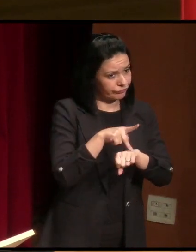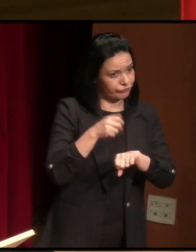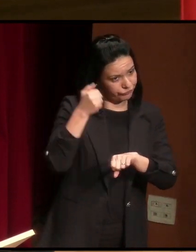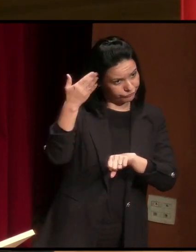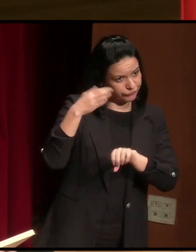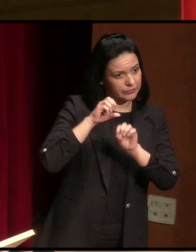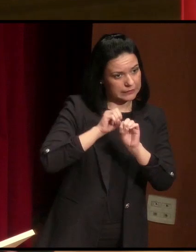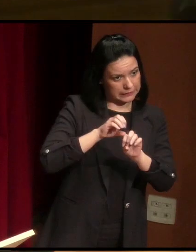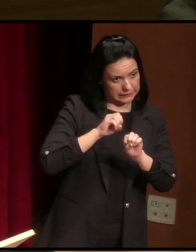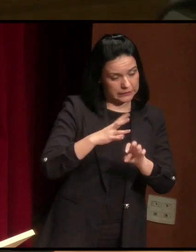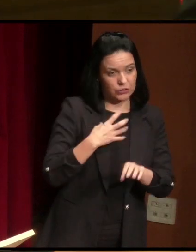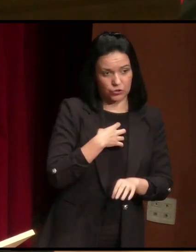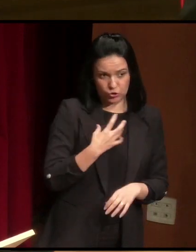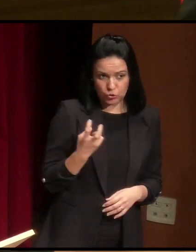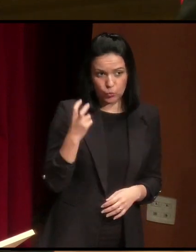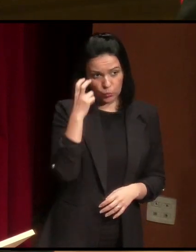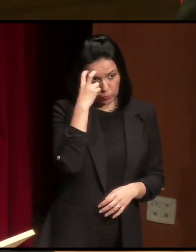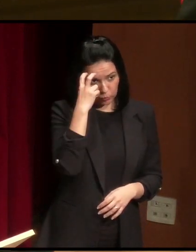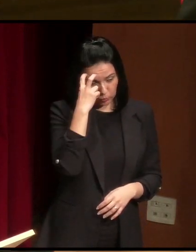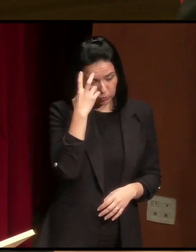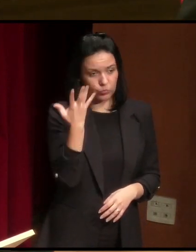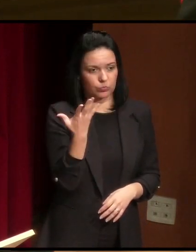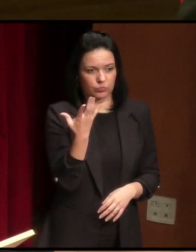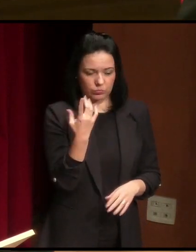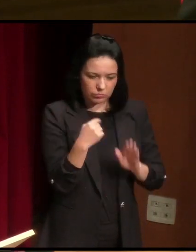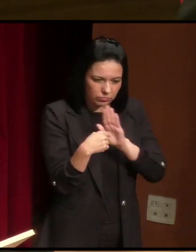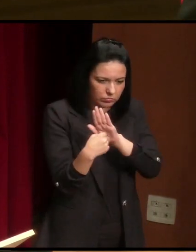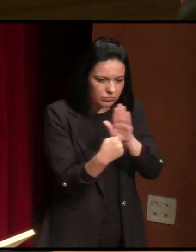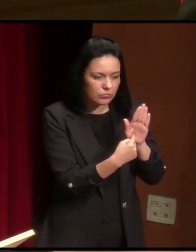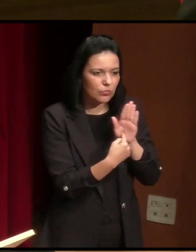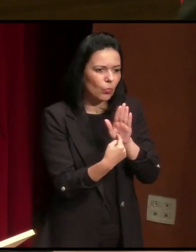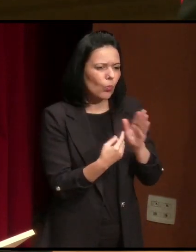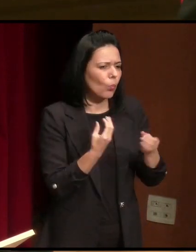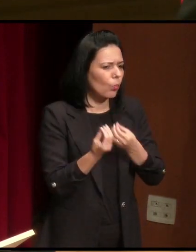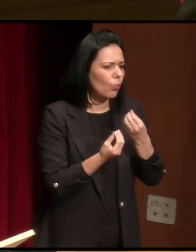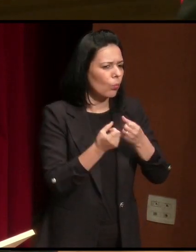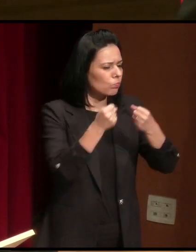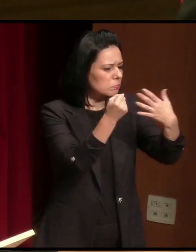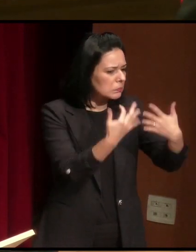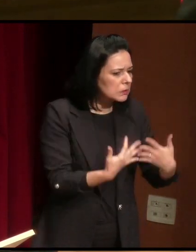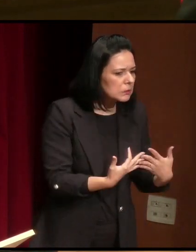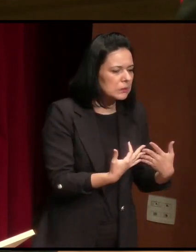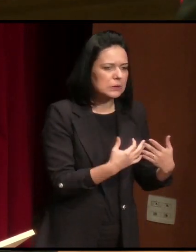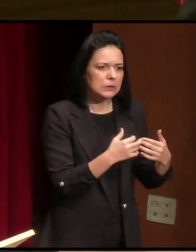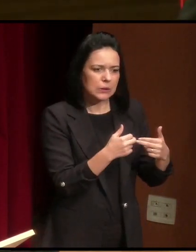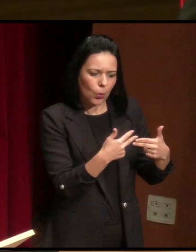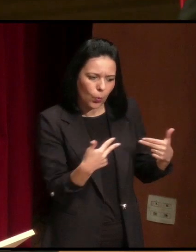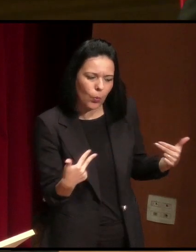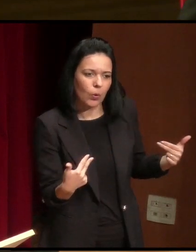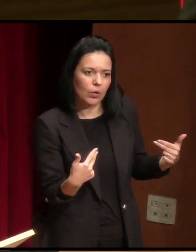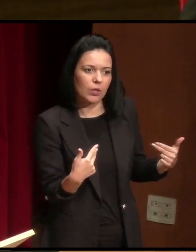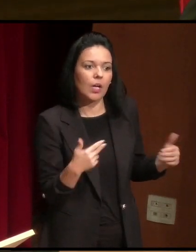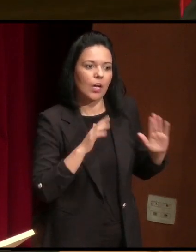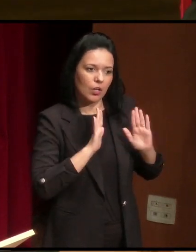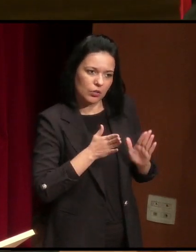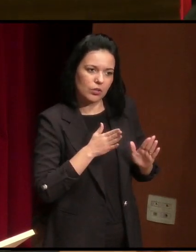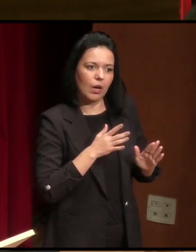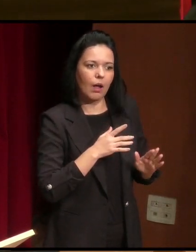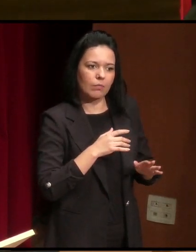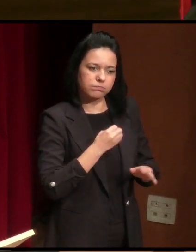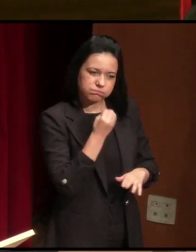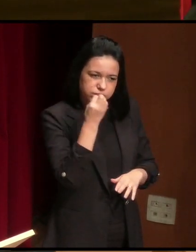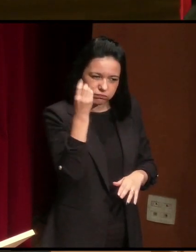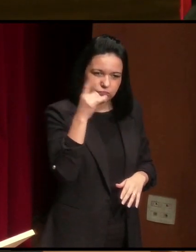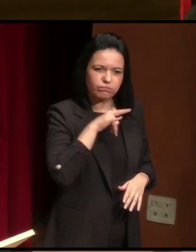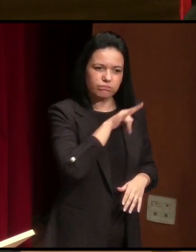Essa nossa cultura, por exemplo, de estar no evento, as pessoas se descrevendo. Eu tenho viajado muito para outros